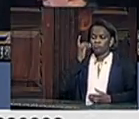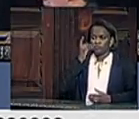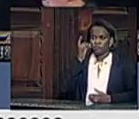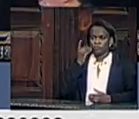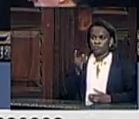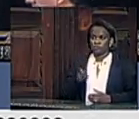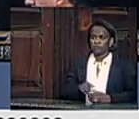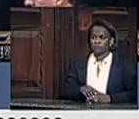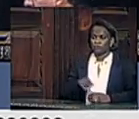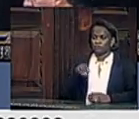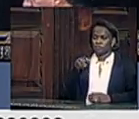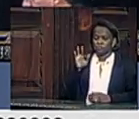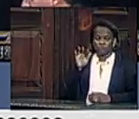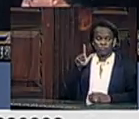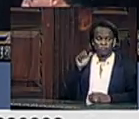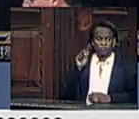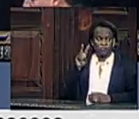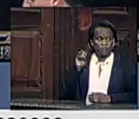Flávio Serafini.